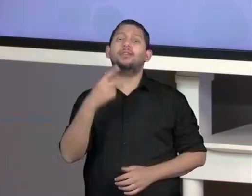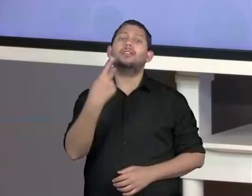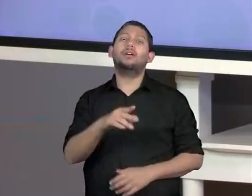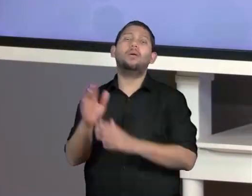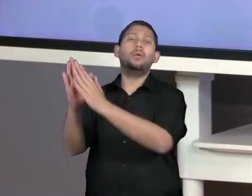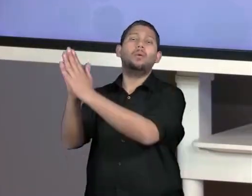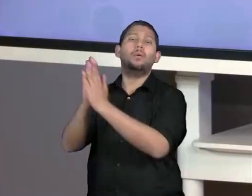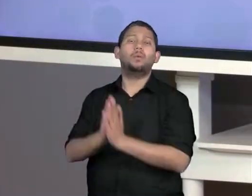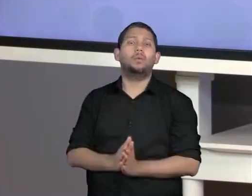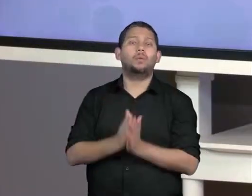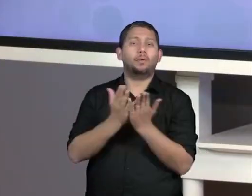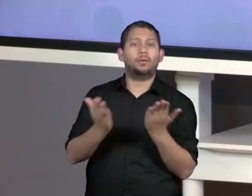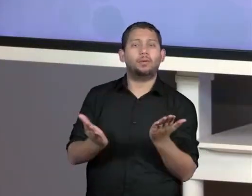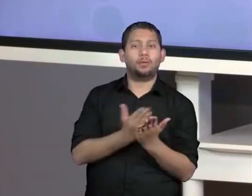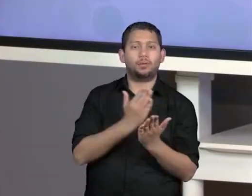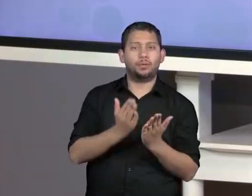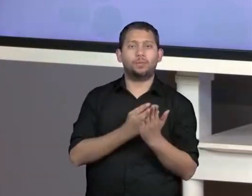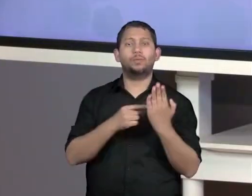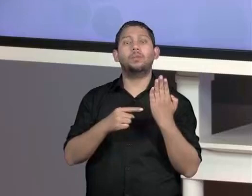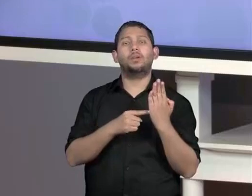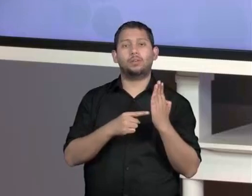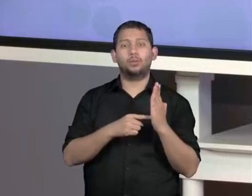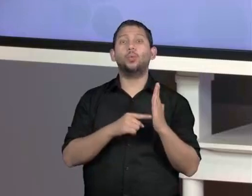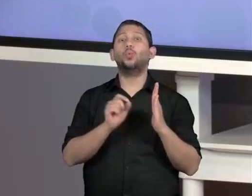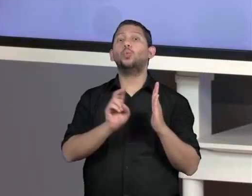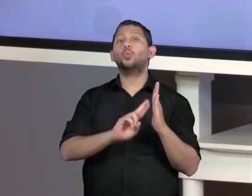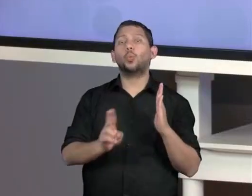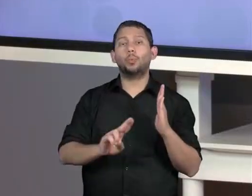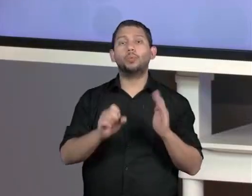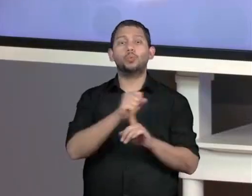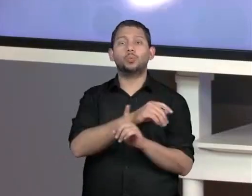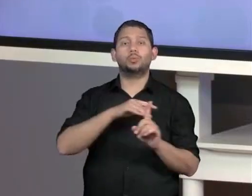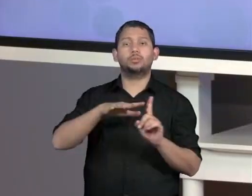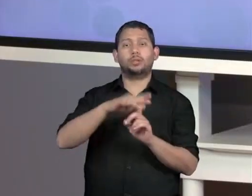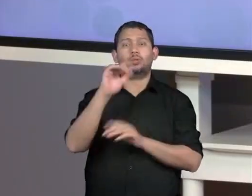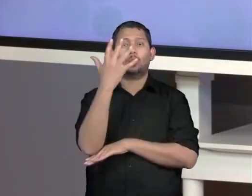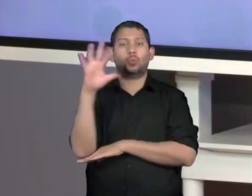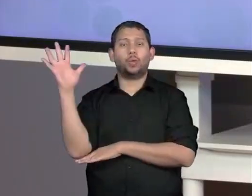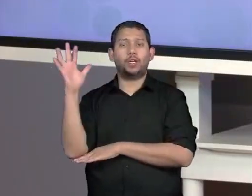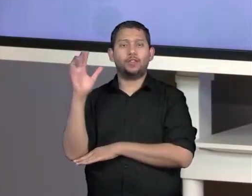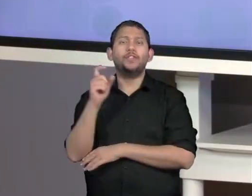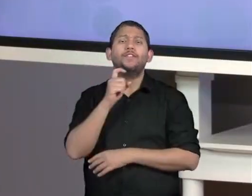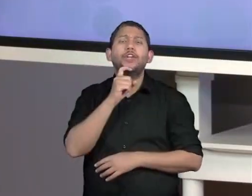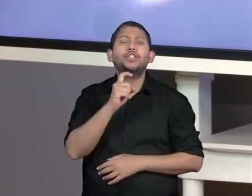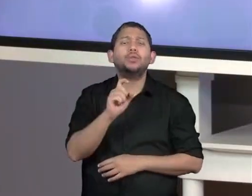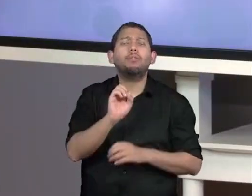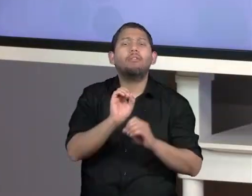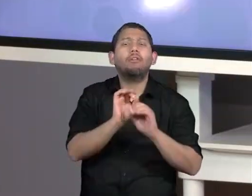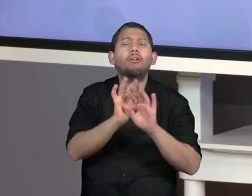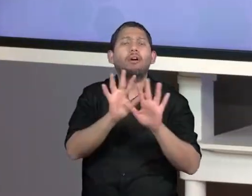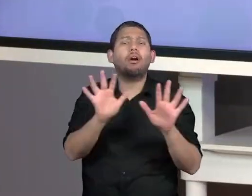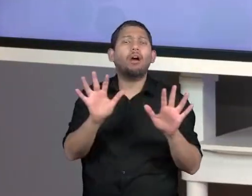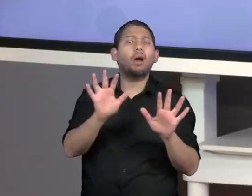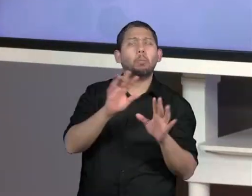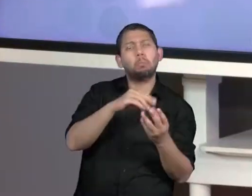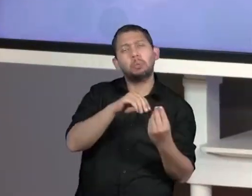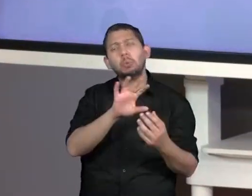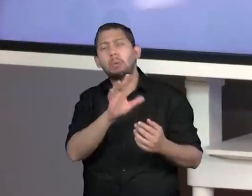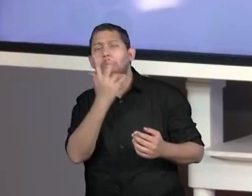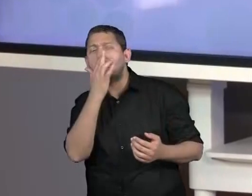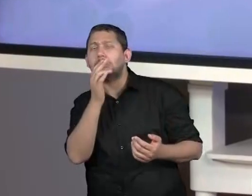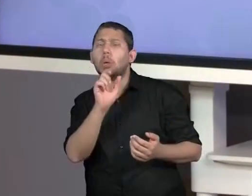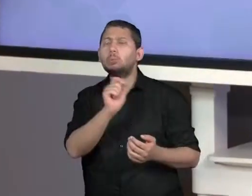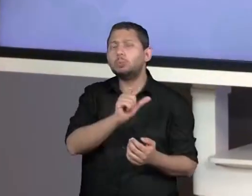ação, Sociedade e Natureza, aquela parte verdinha água, uma mistura de azul com verde que